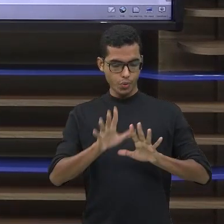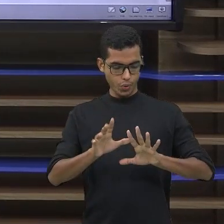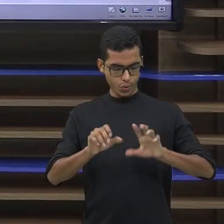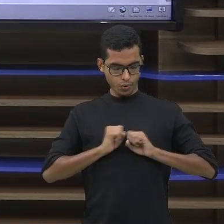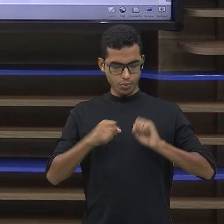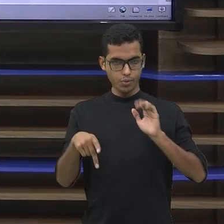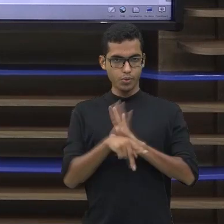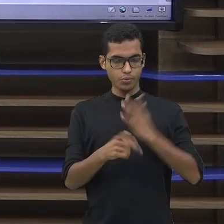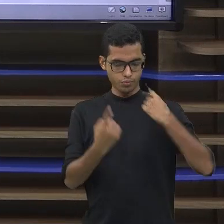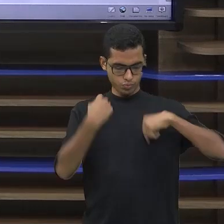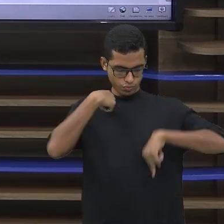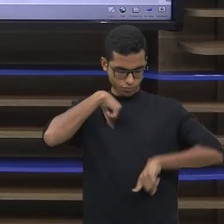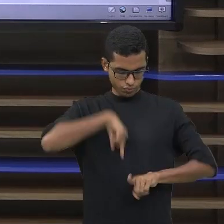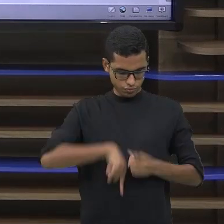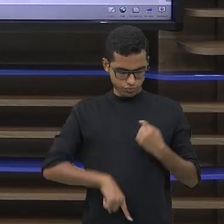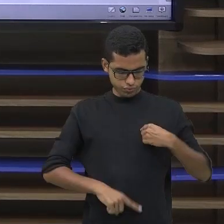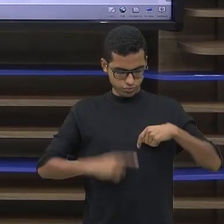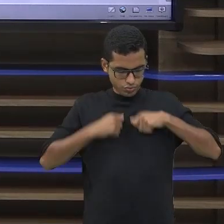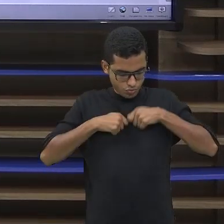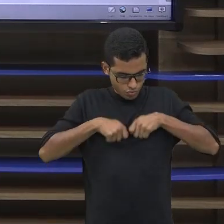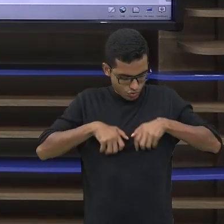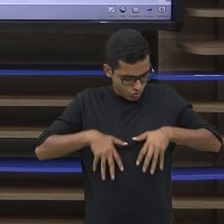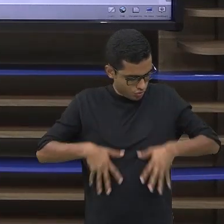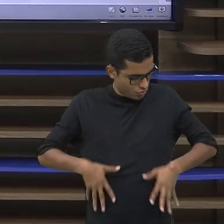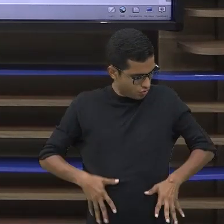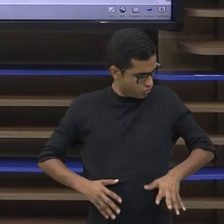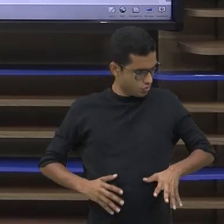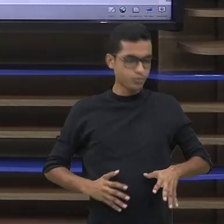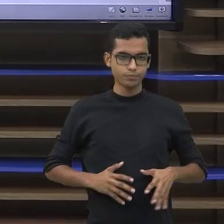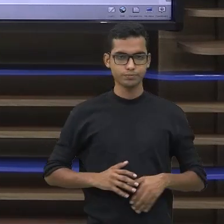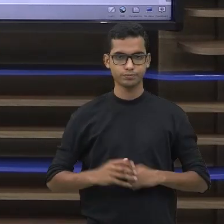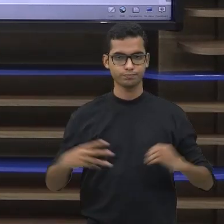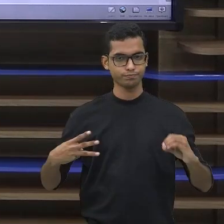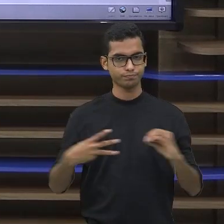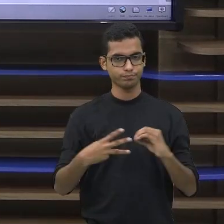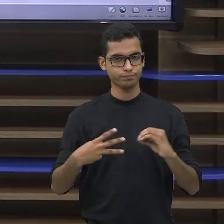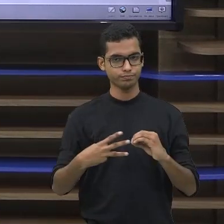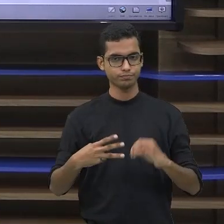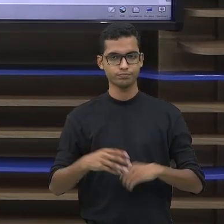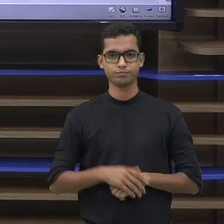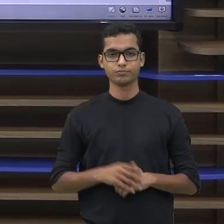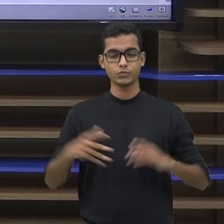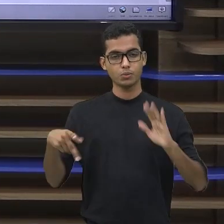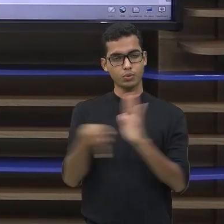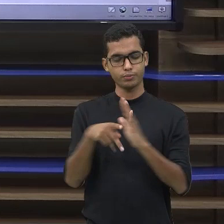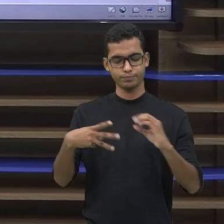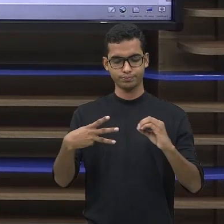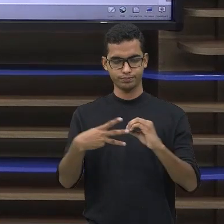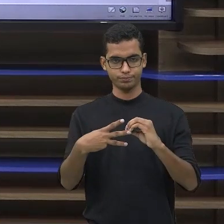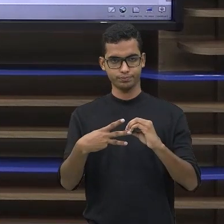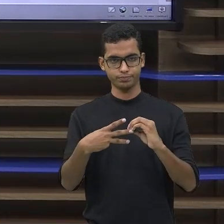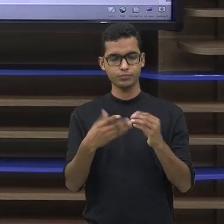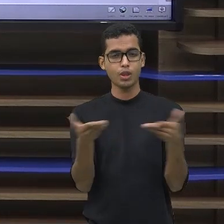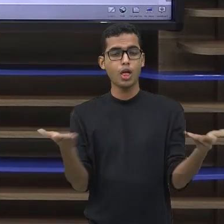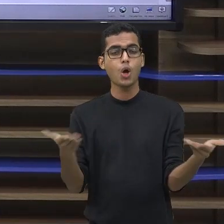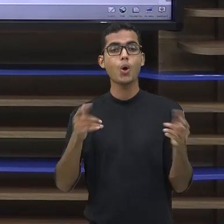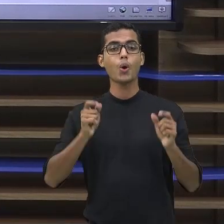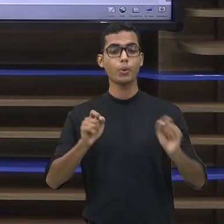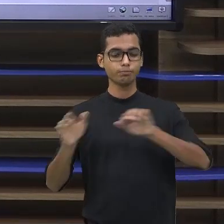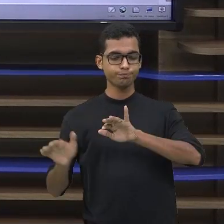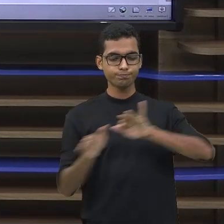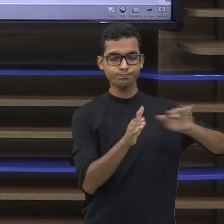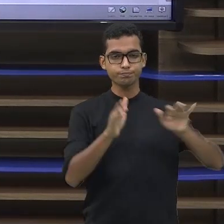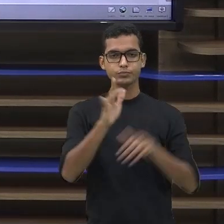pelo organismo. Beleza? Vamos aí, então, ver alguns exemplos, né, de seres vivos